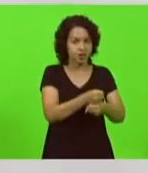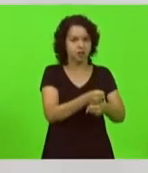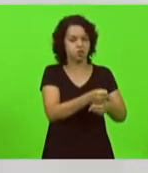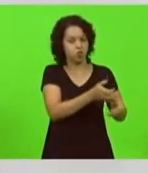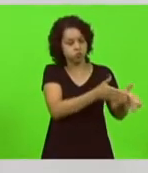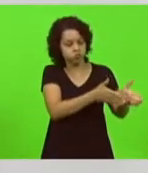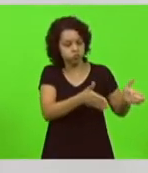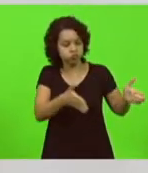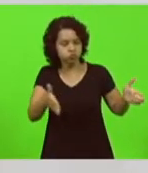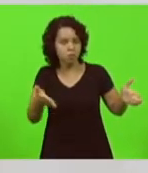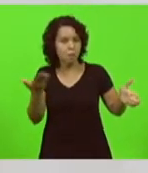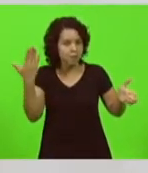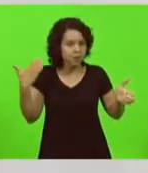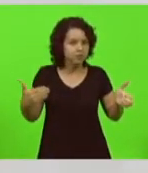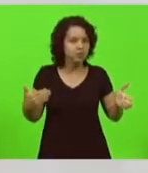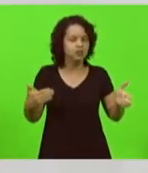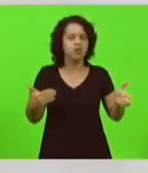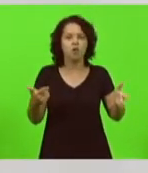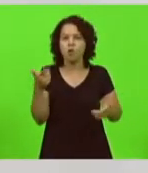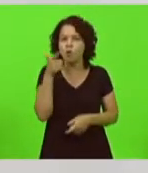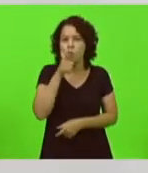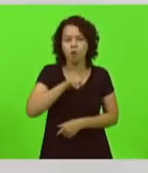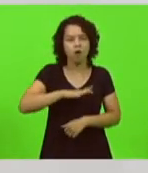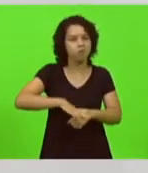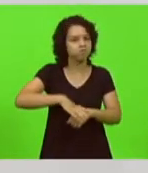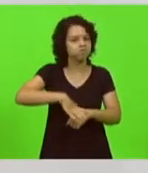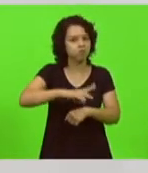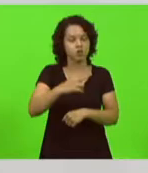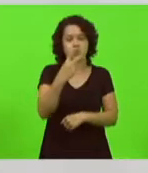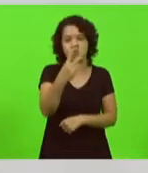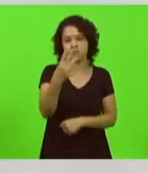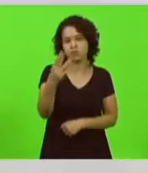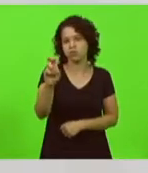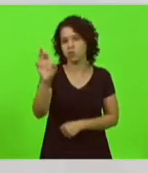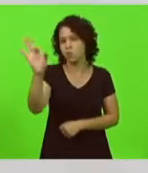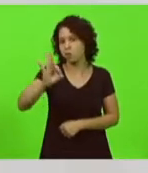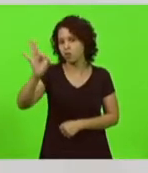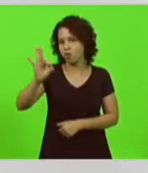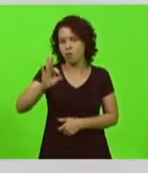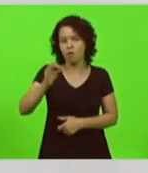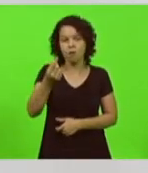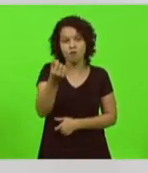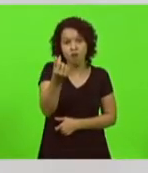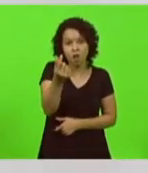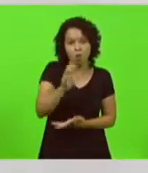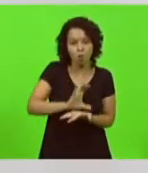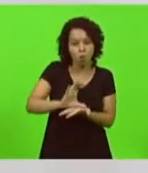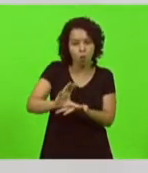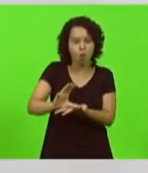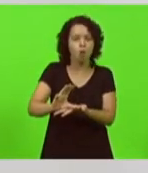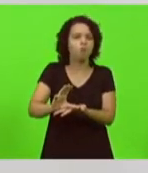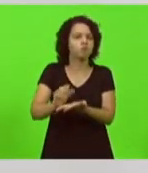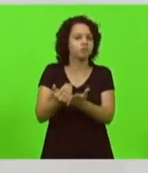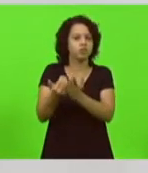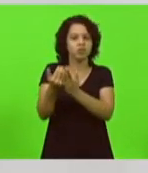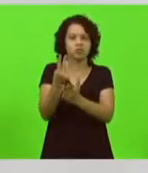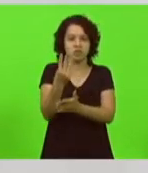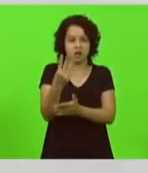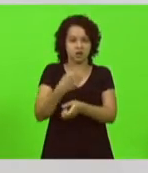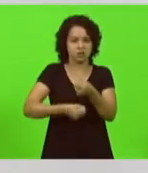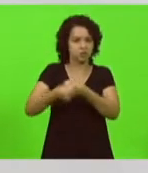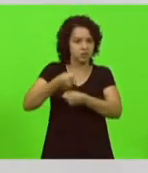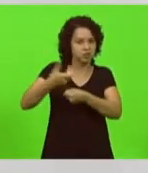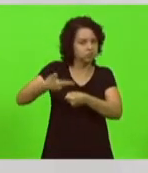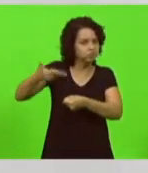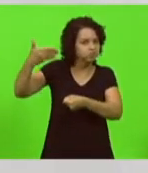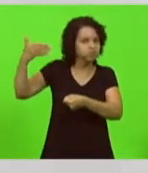os três últimos anos, superam em 235% o valor investido nos 3 anos anteriores a essa gestão.